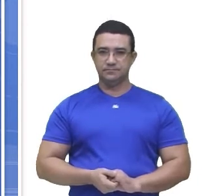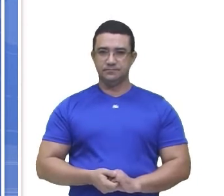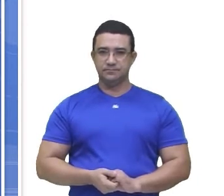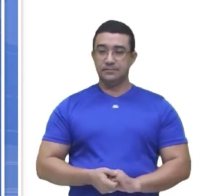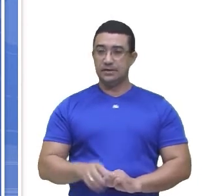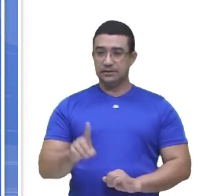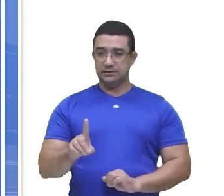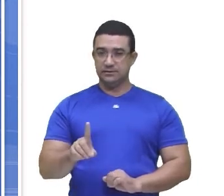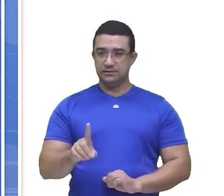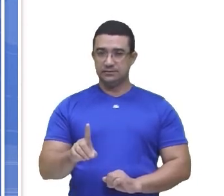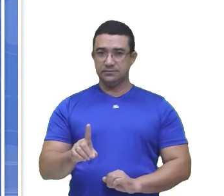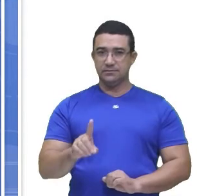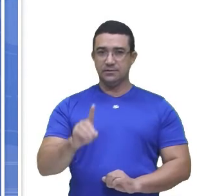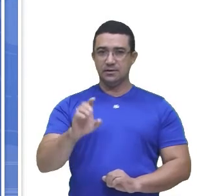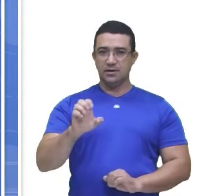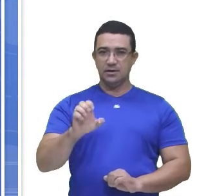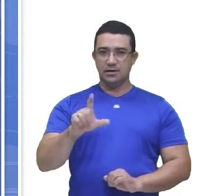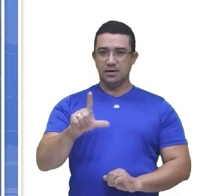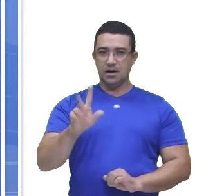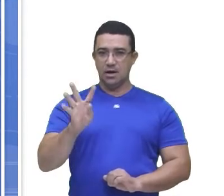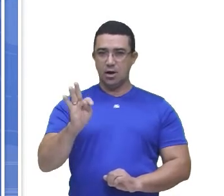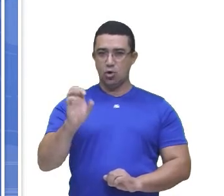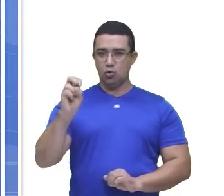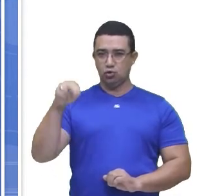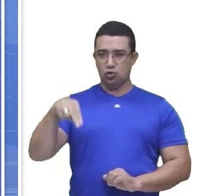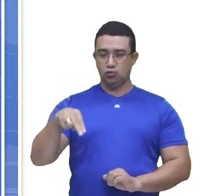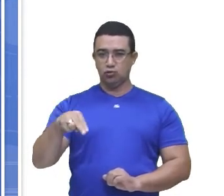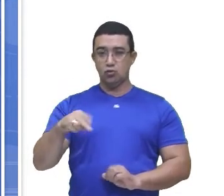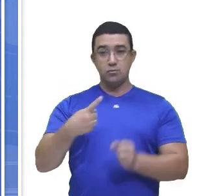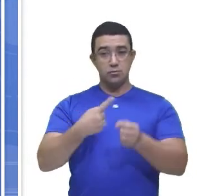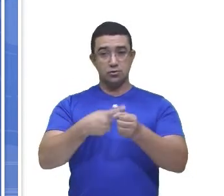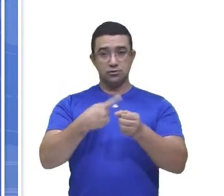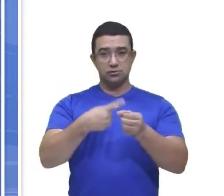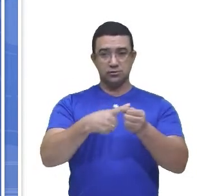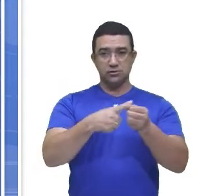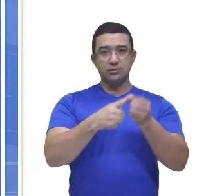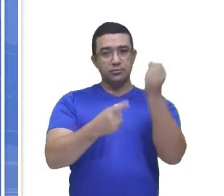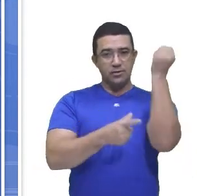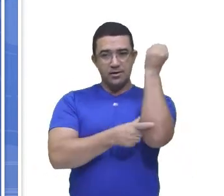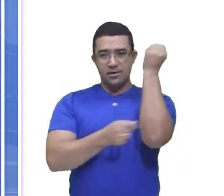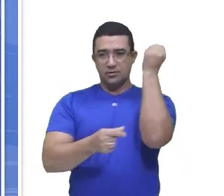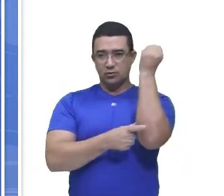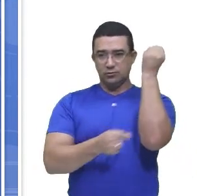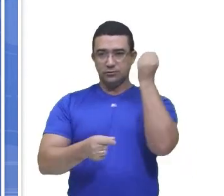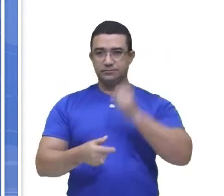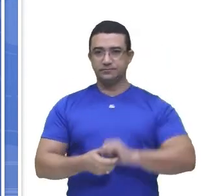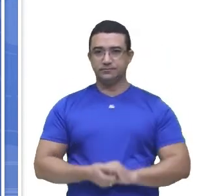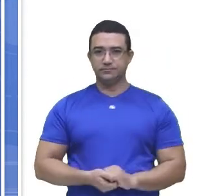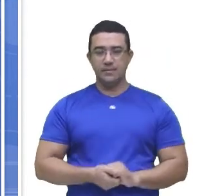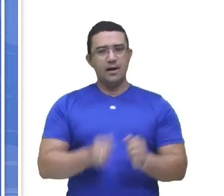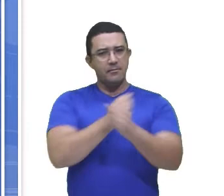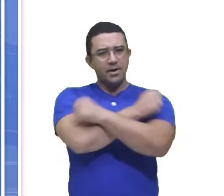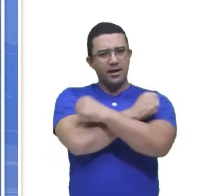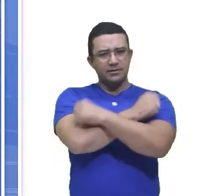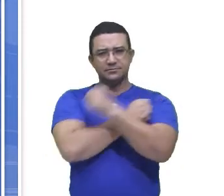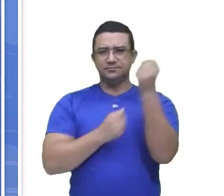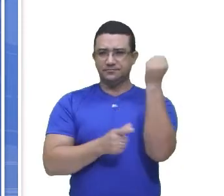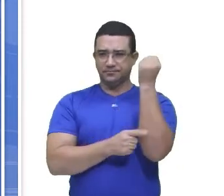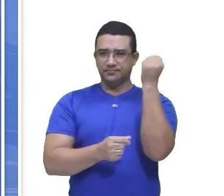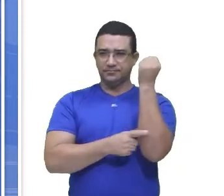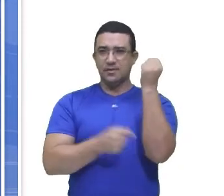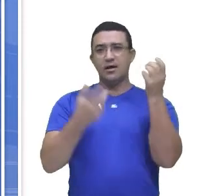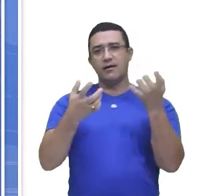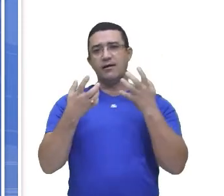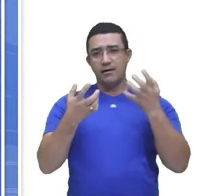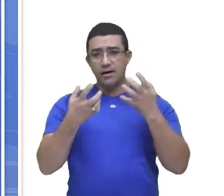Alternativa D, o Elton Araújo da Escola Isaías Vasconcelos, ali de Iranduba, abraço aí Iranduba. Queremos